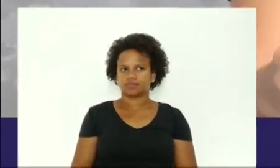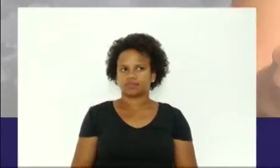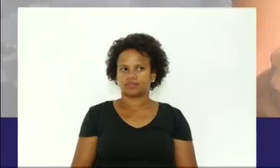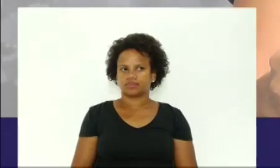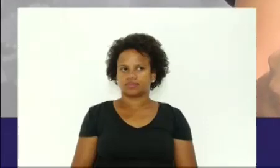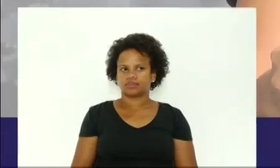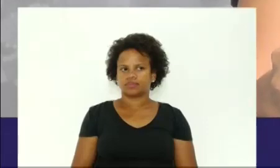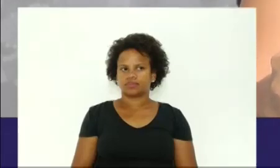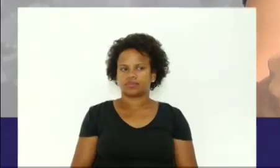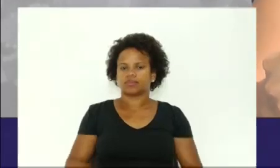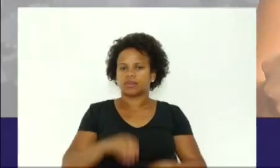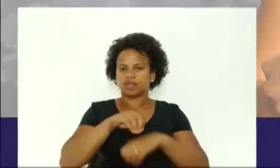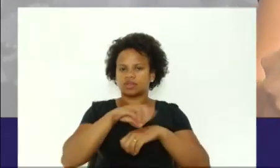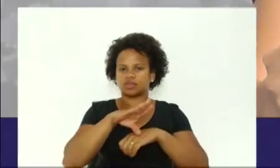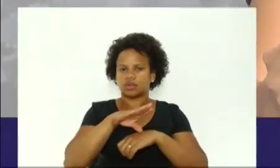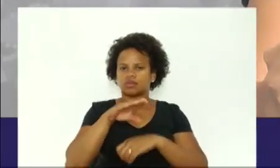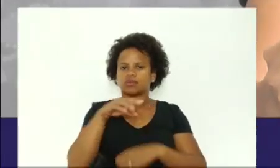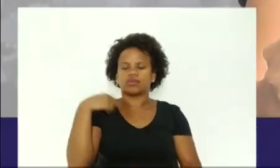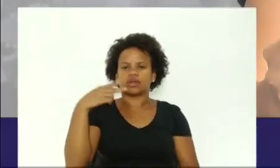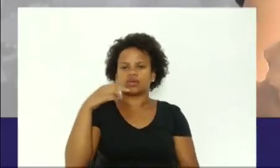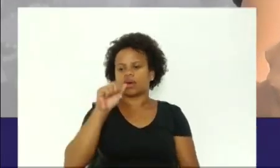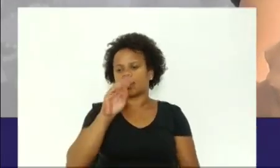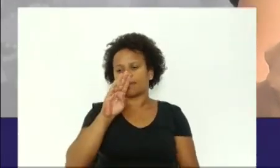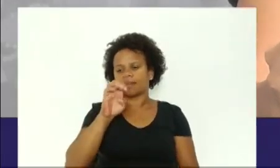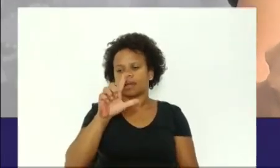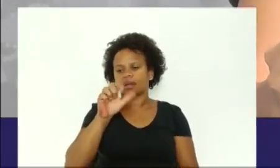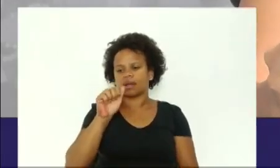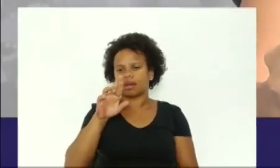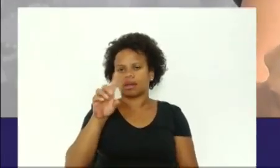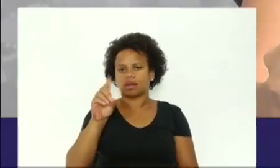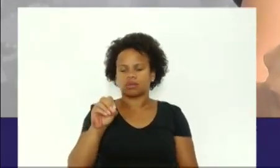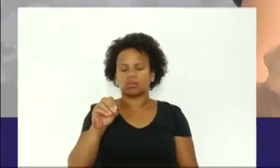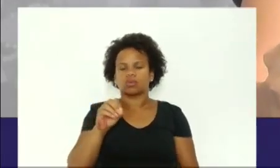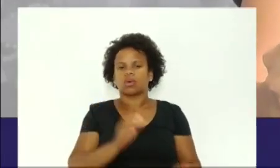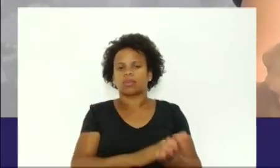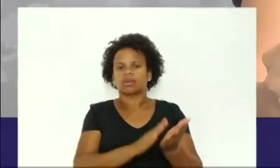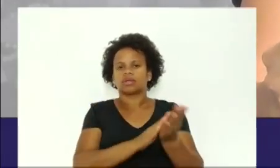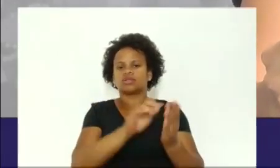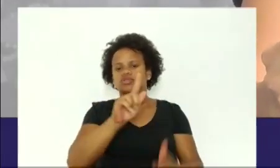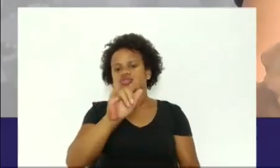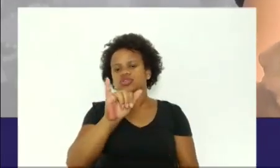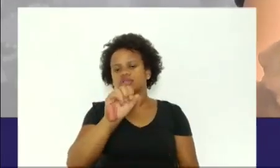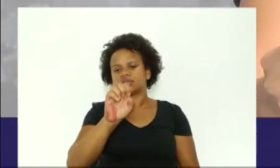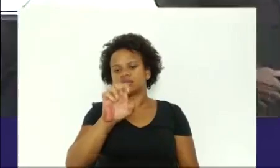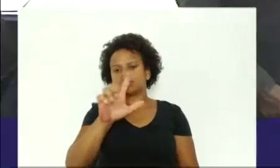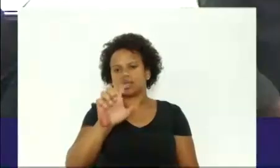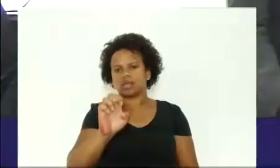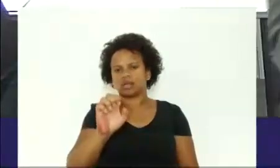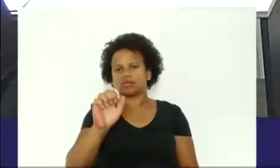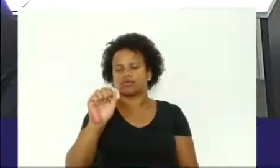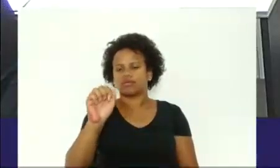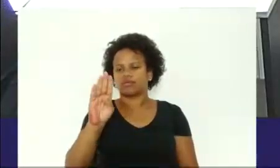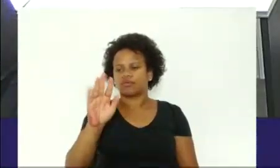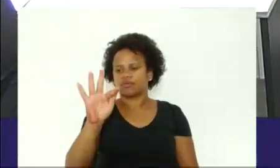Indicada pelo vereador Abelardo, a Câmara homenageia Gisele Fabiane de Assis Diário.